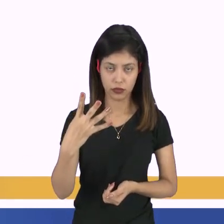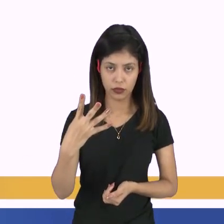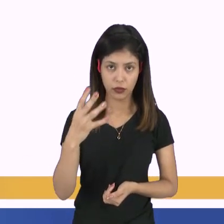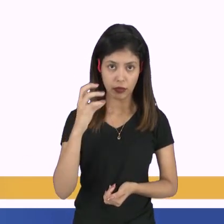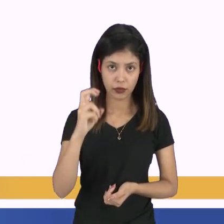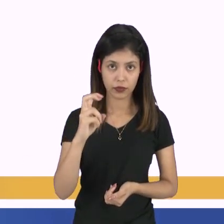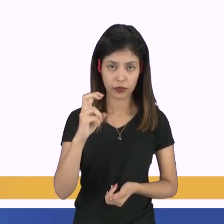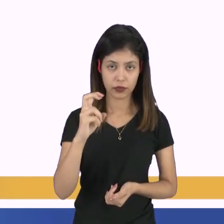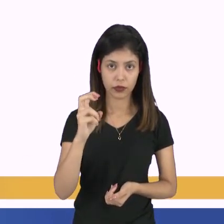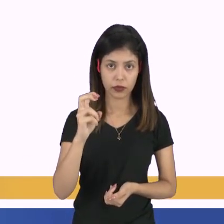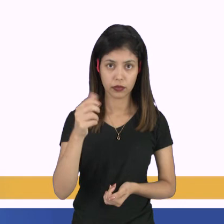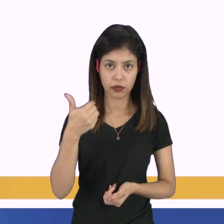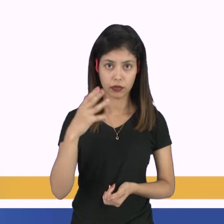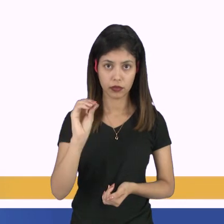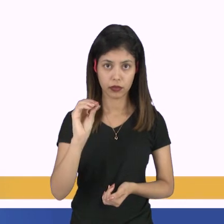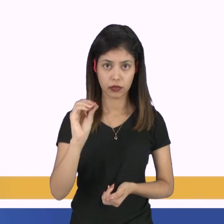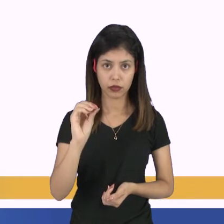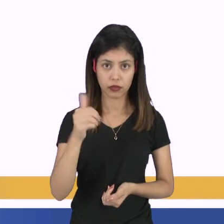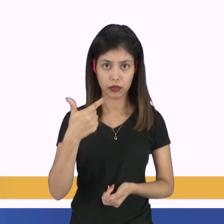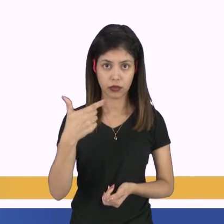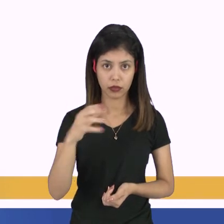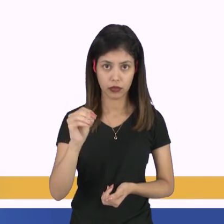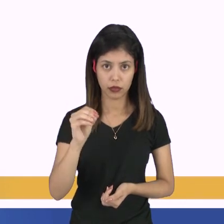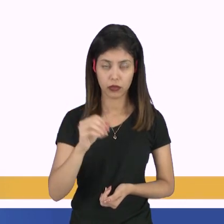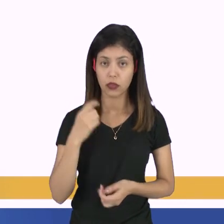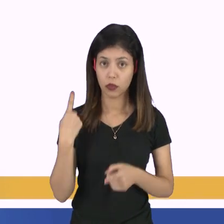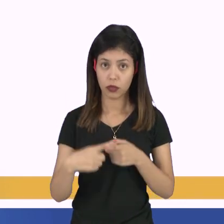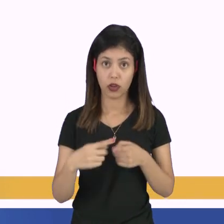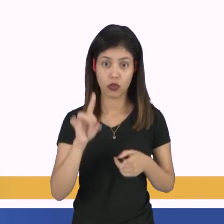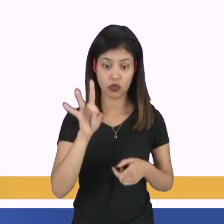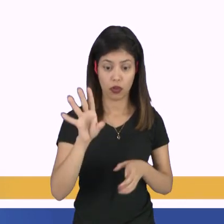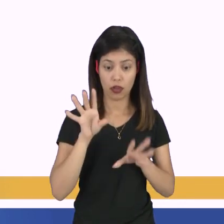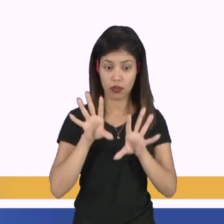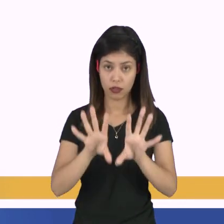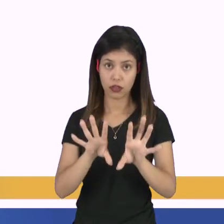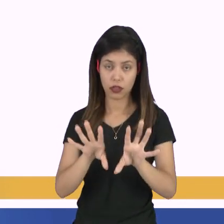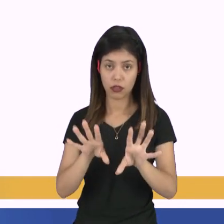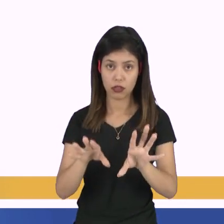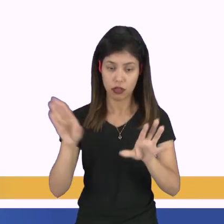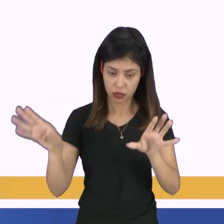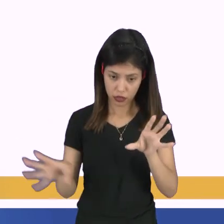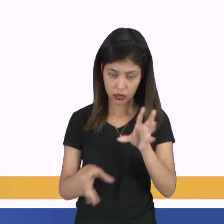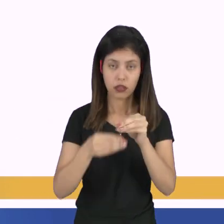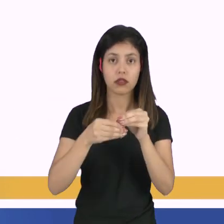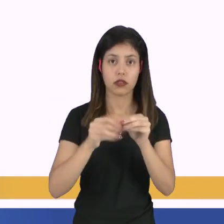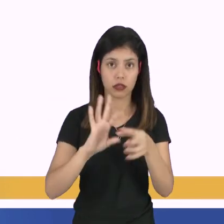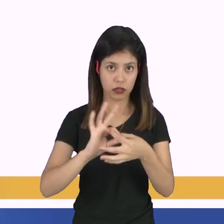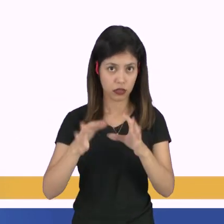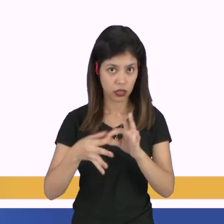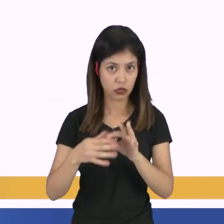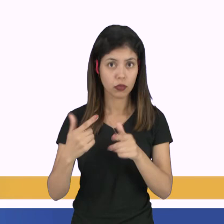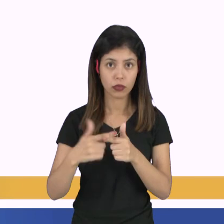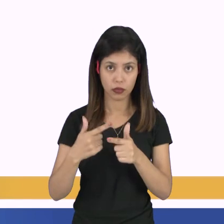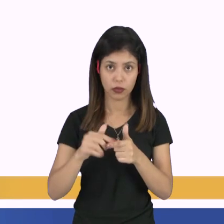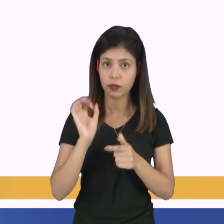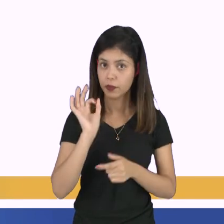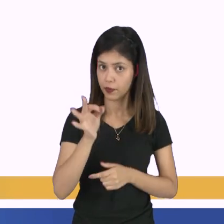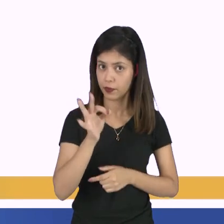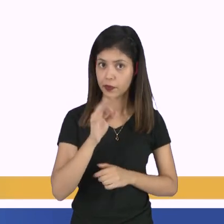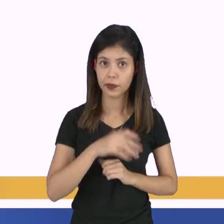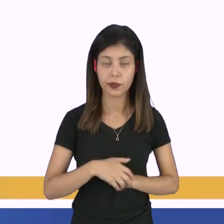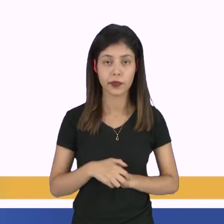número 5, o número 10 e o número 20, porque somente eles se encaixam no contexto do problema,